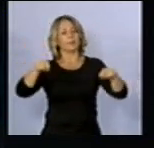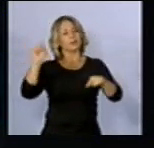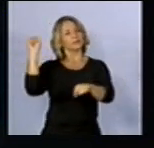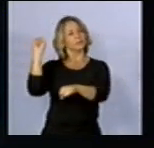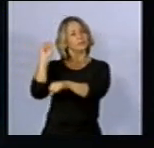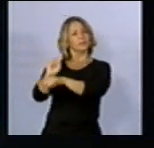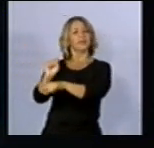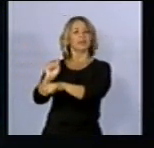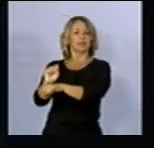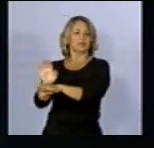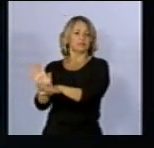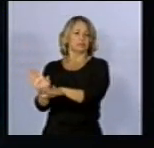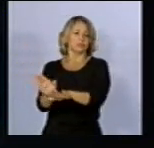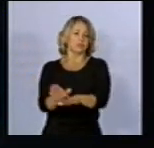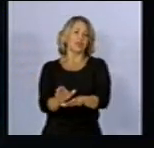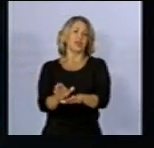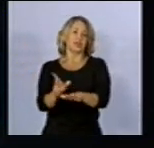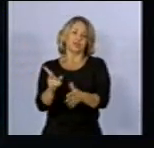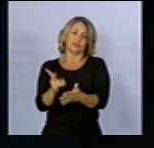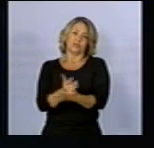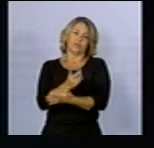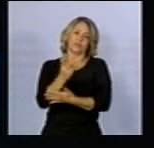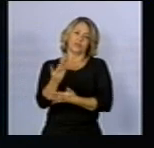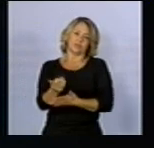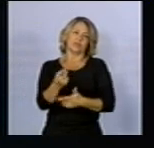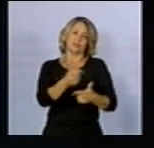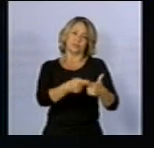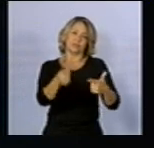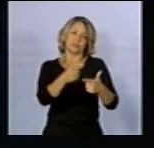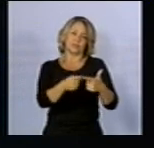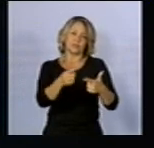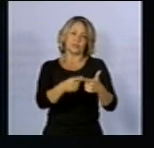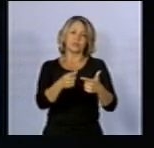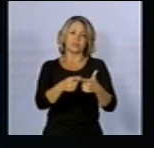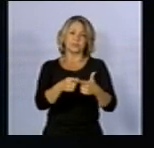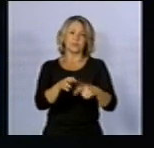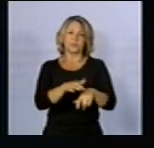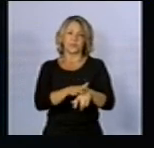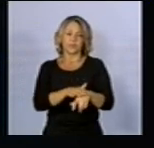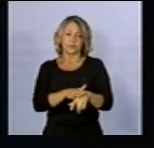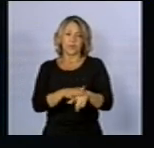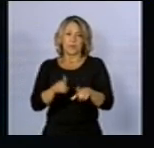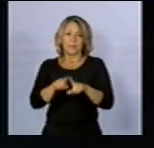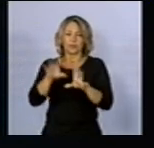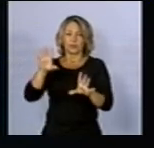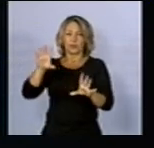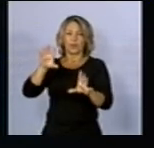serem possivelmente carcinogênicos. É o acúmulo